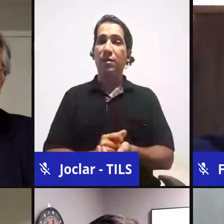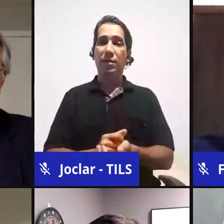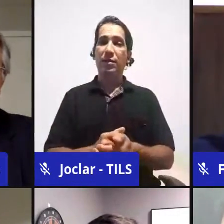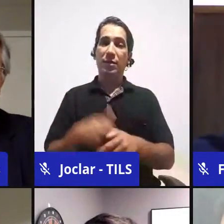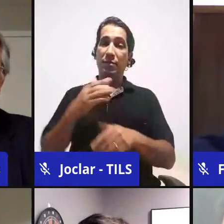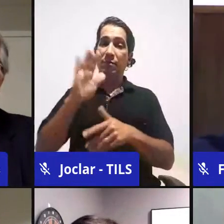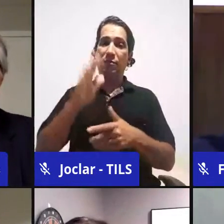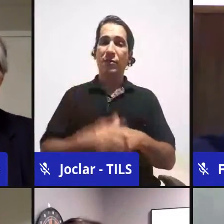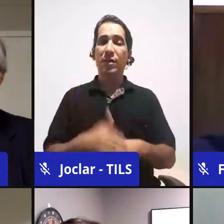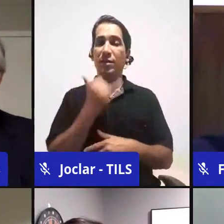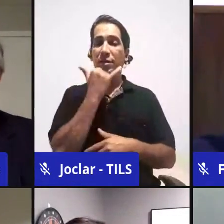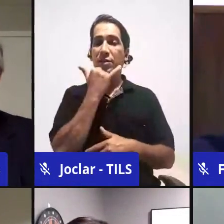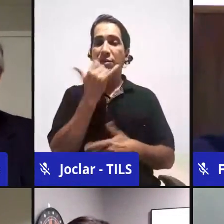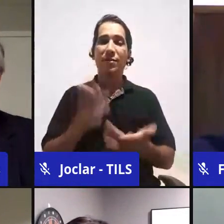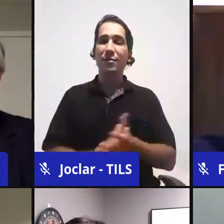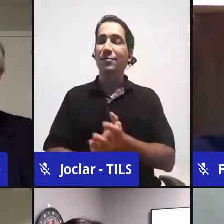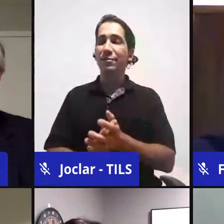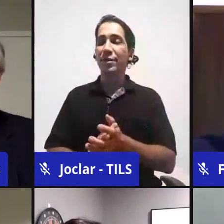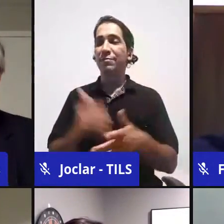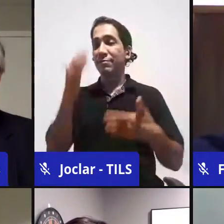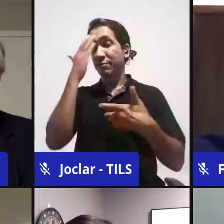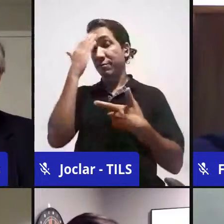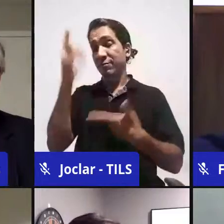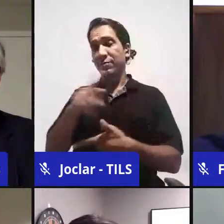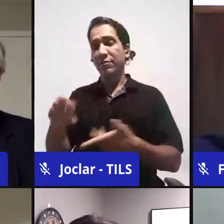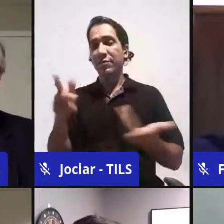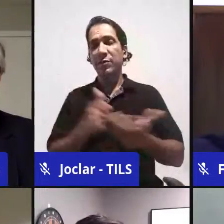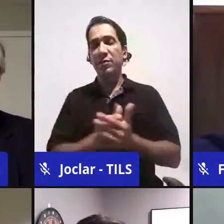Obrigada, professor. A gente estava